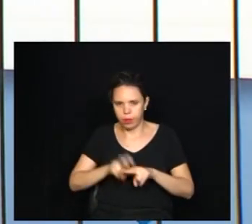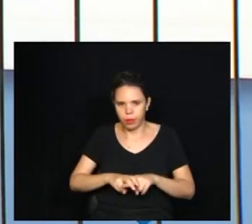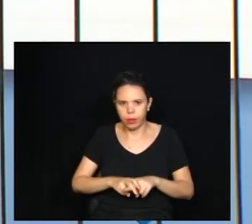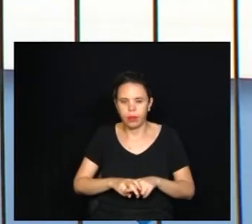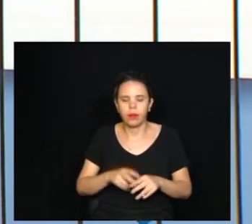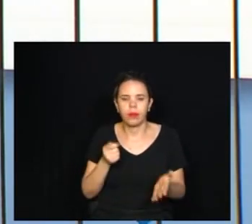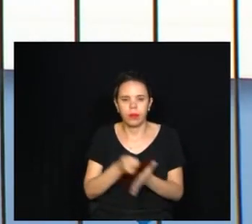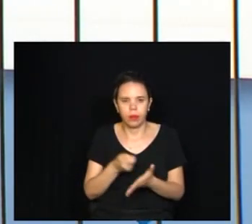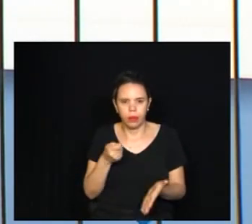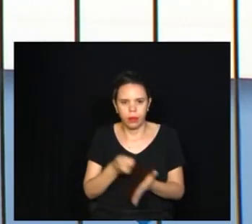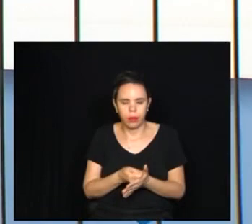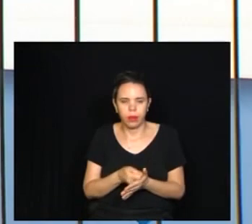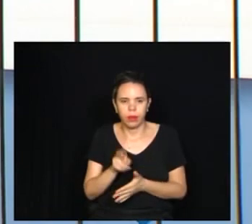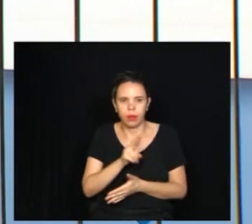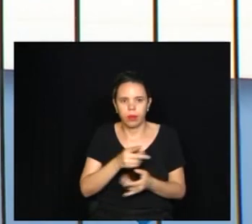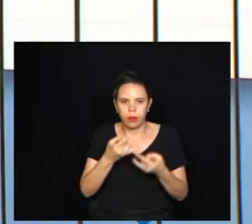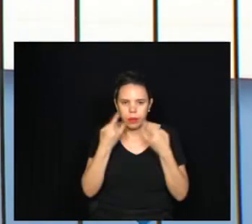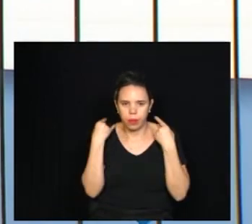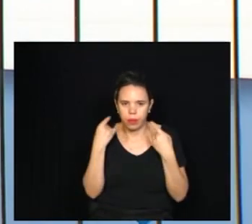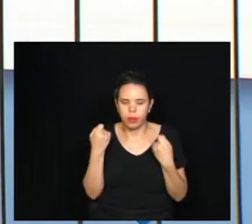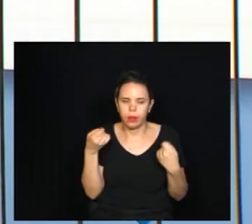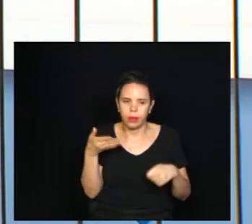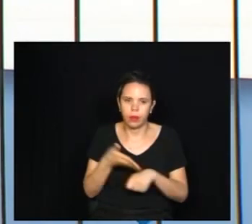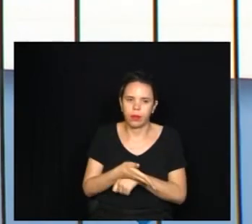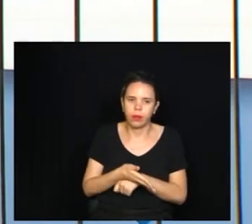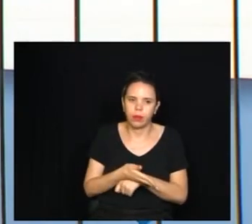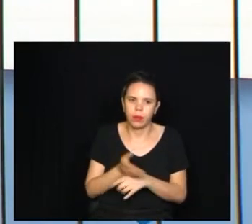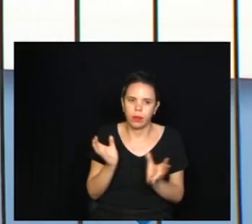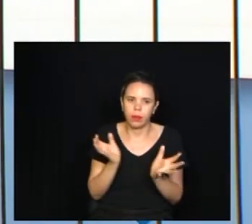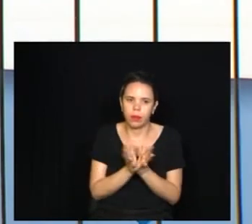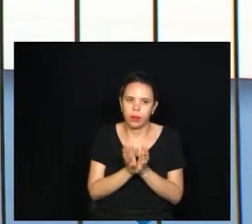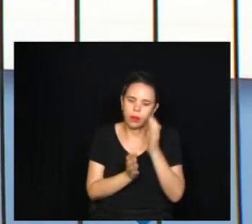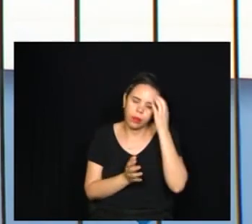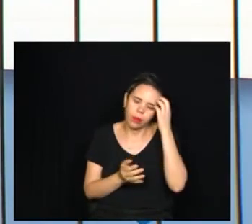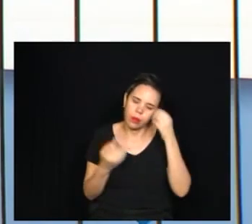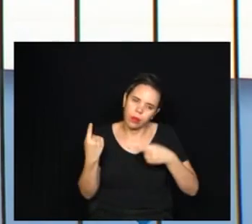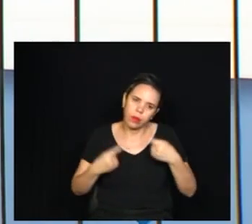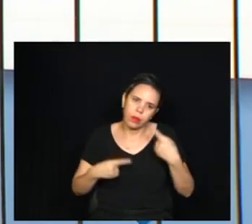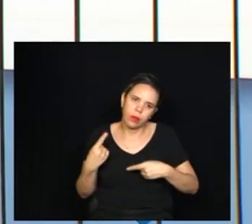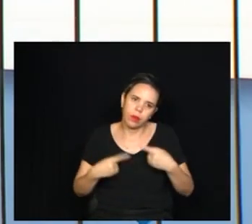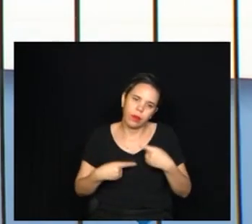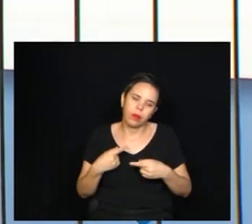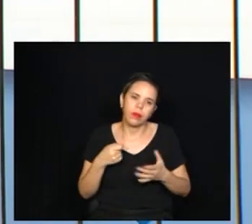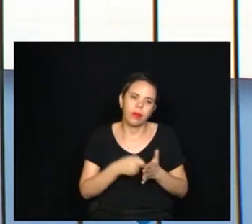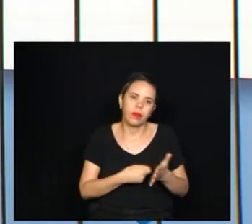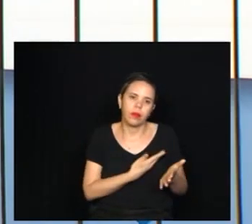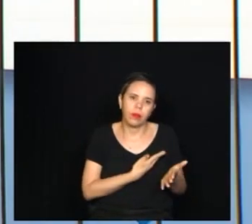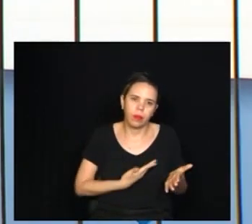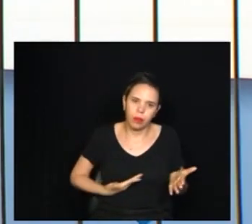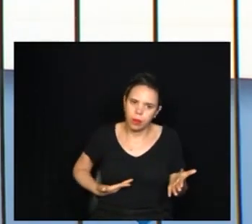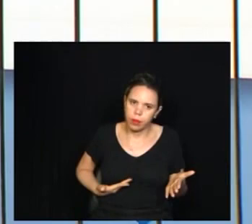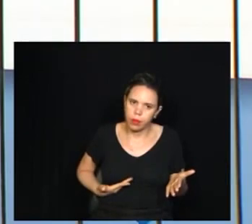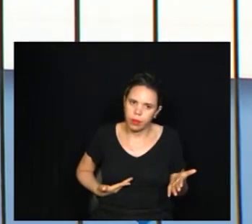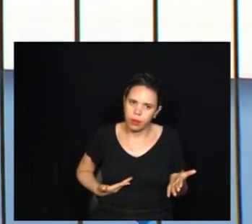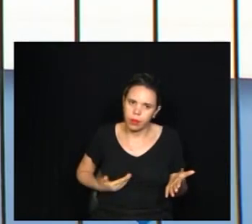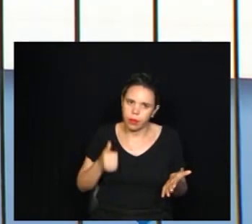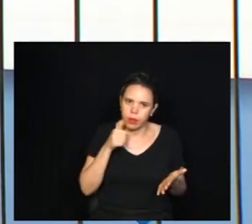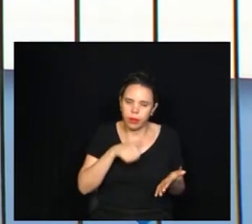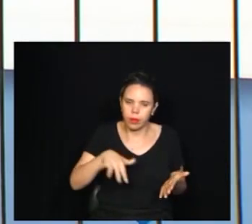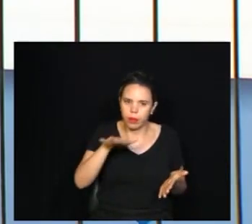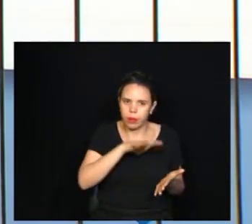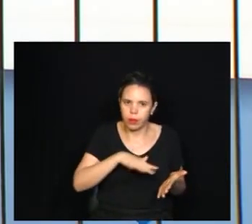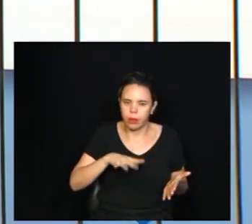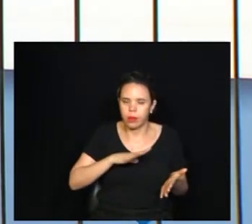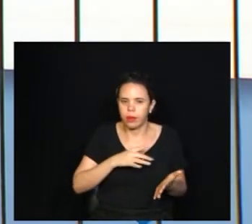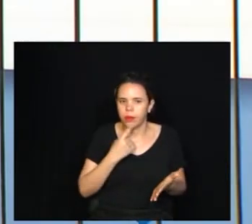a obrigatoriedade do uso de máscaras. Mas essa comissão ela vai discutir as políticas públicas para as mulheres